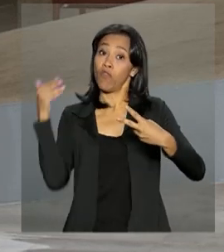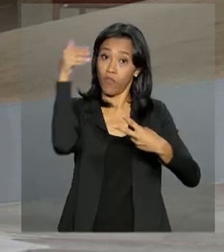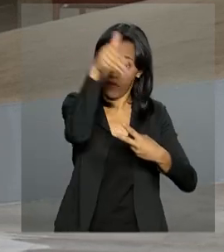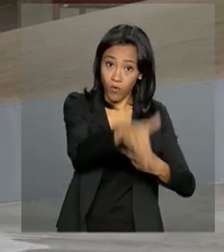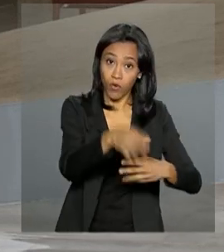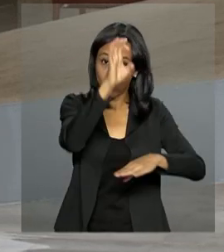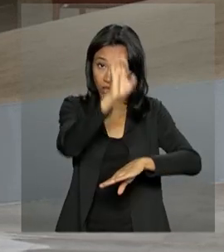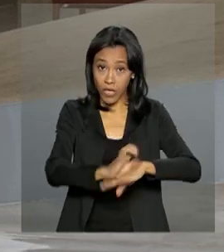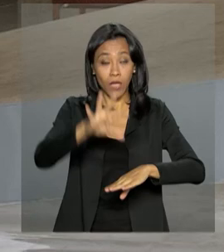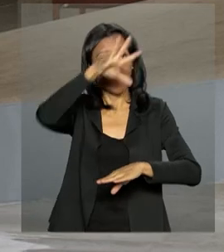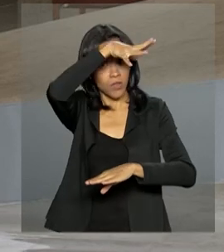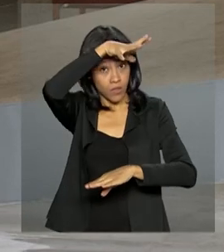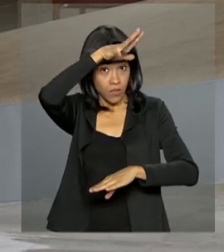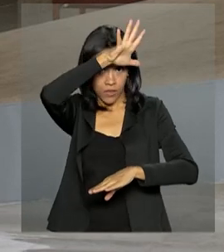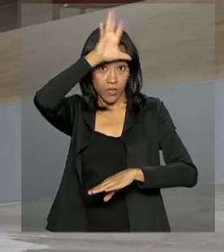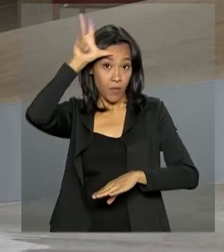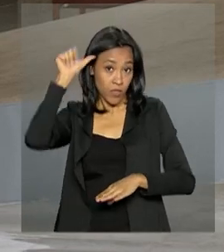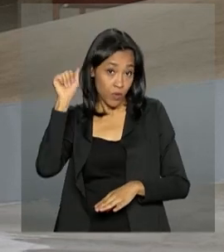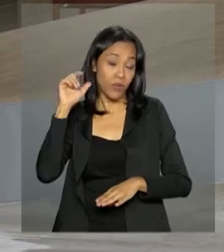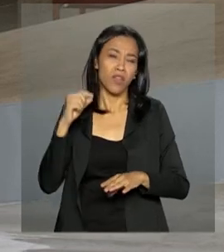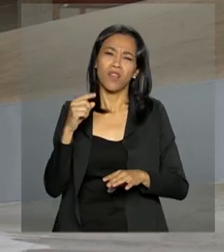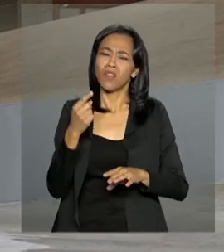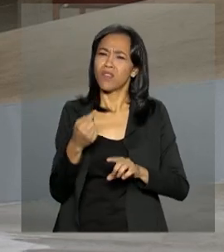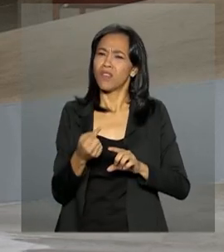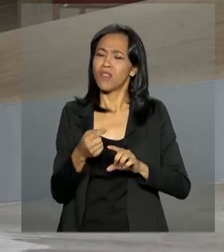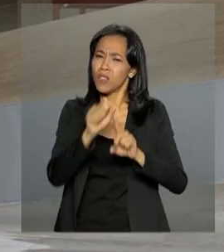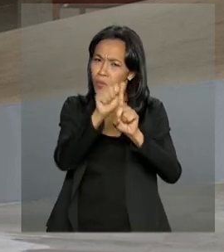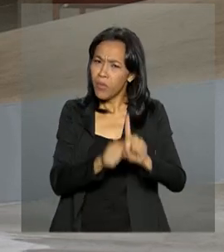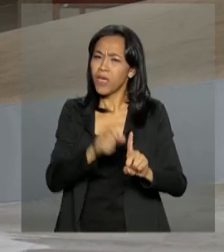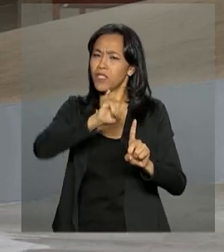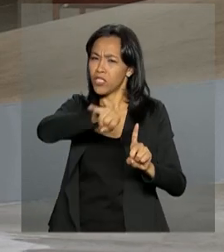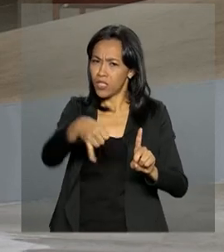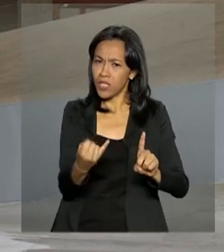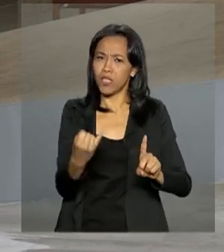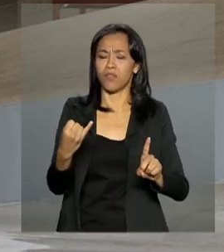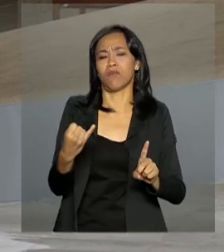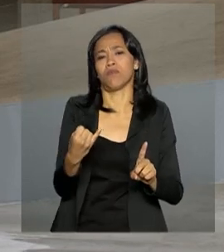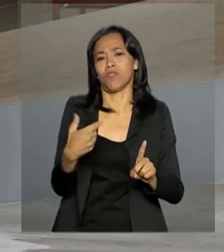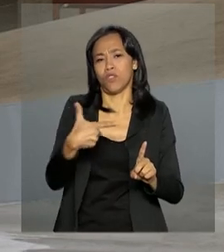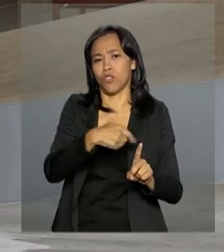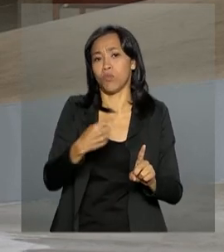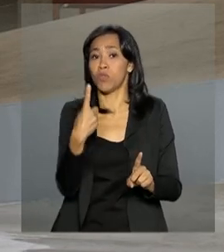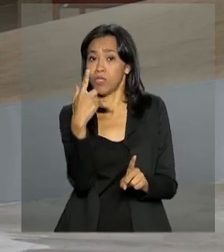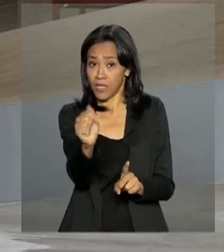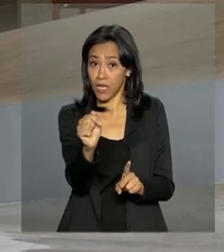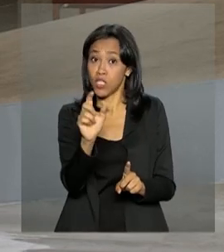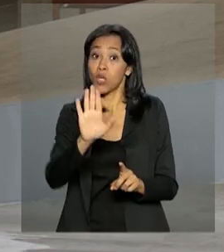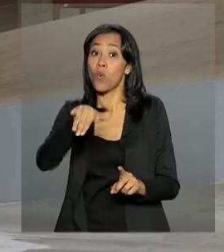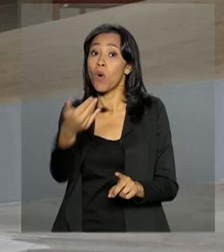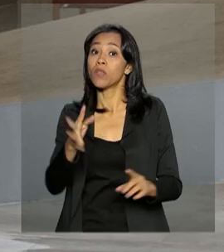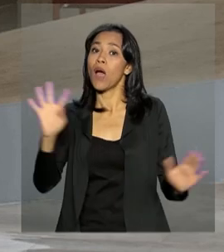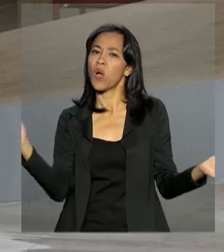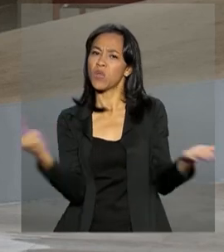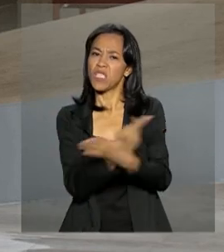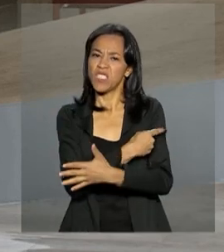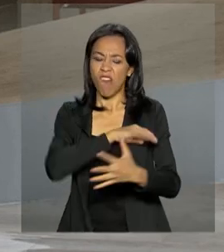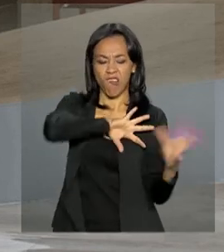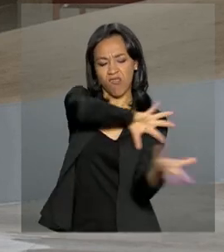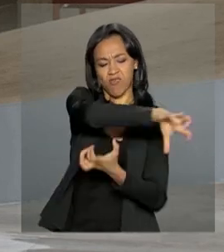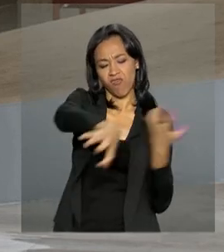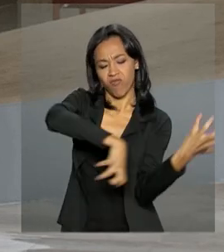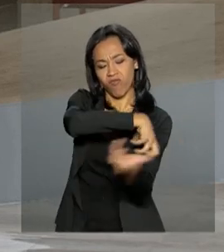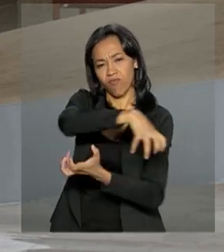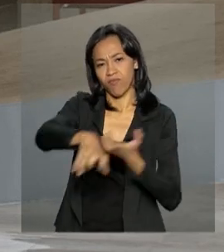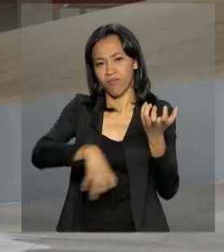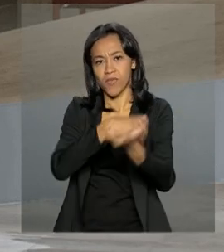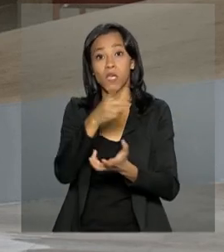desde janeiro de 2017, quando houve uma rebelião no complexo penitenciário Anísio Jobim, que